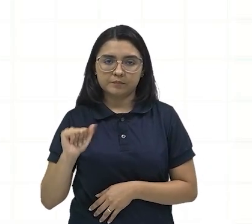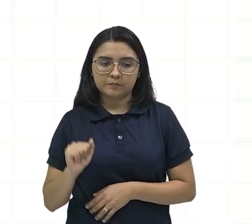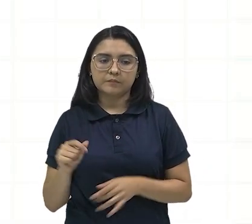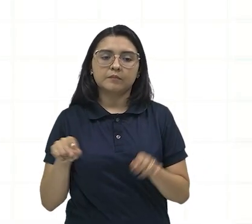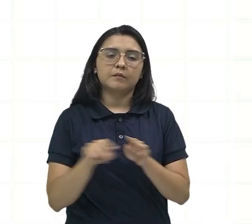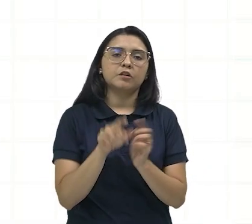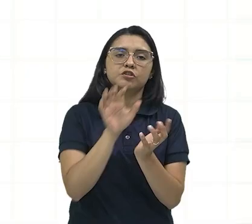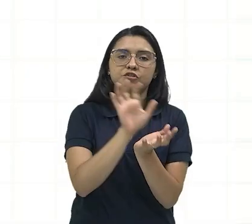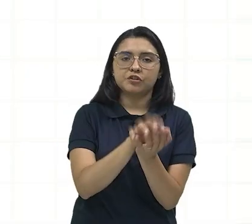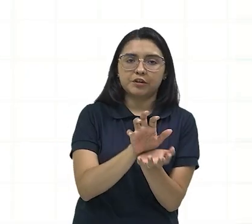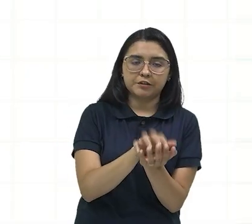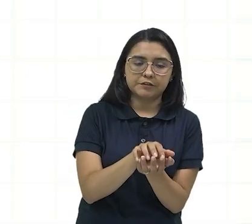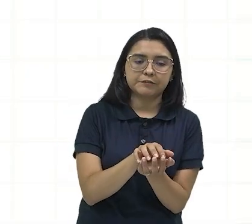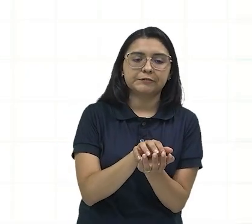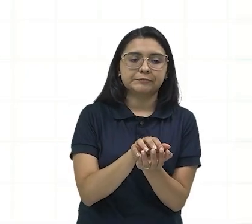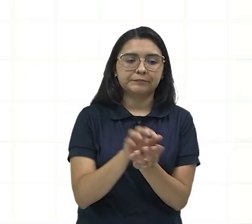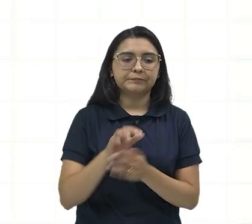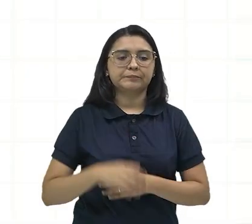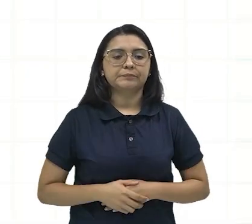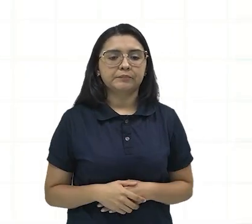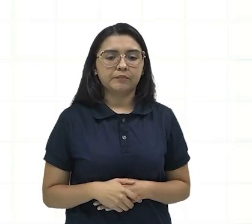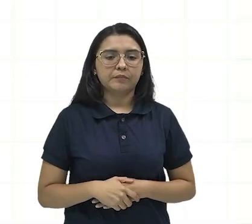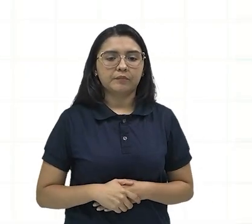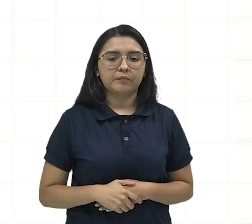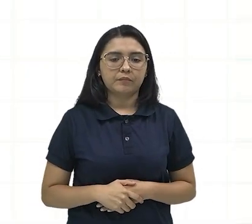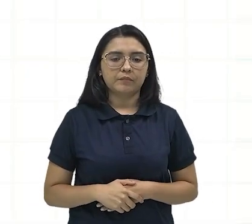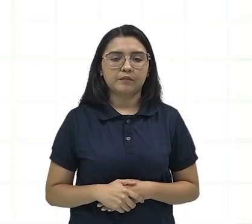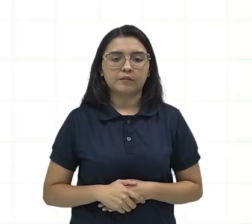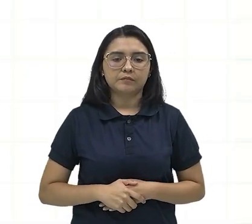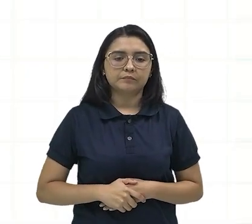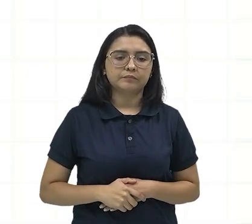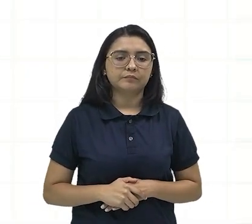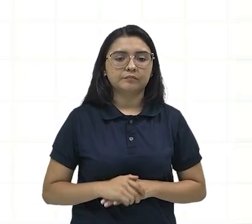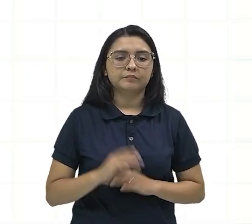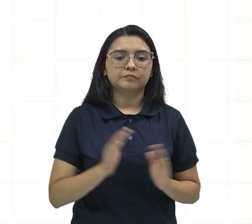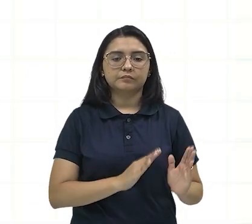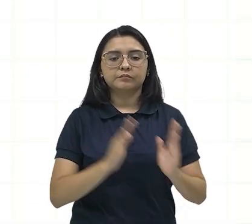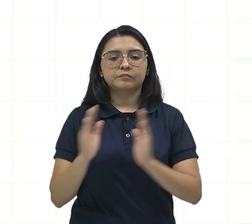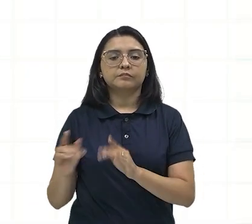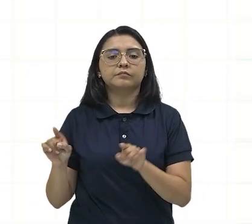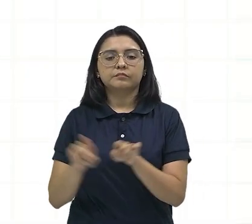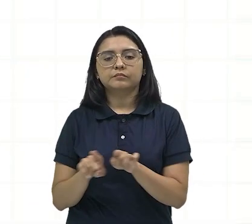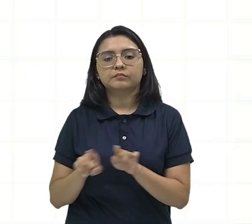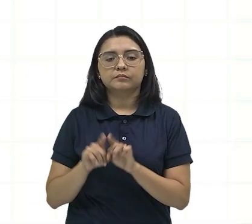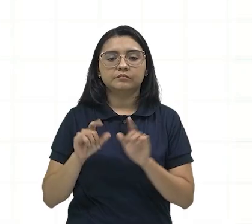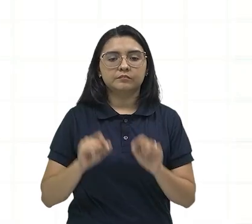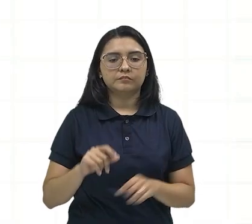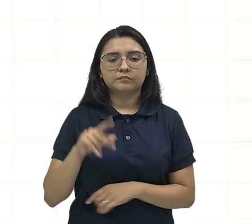jacarés, crocodilos, né, crocodilha e ricocefália aí como